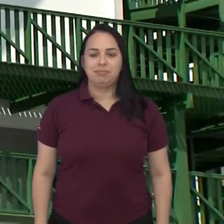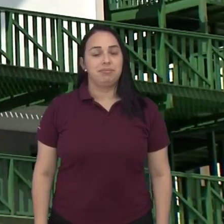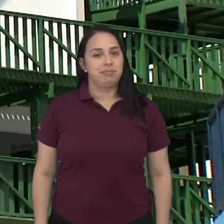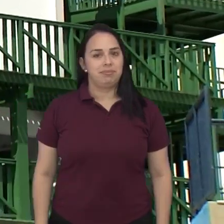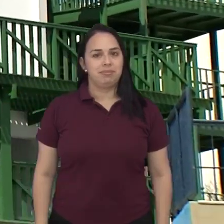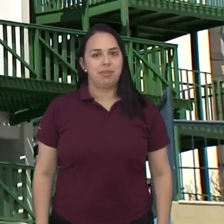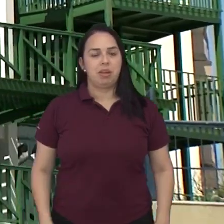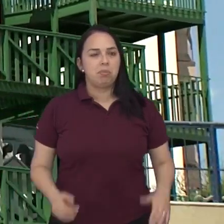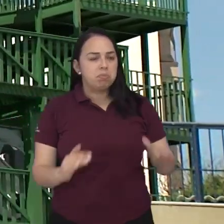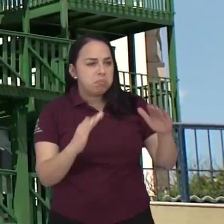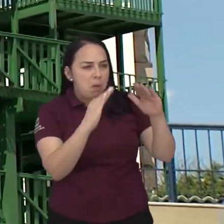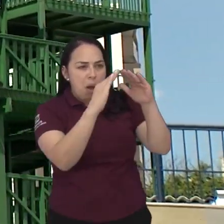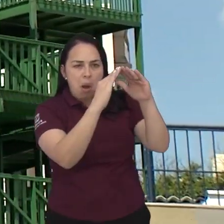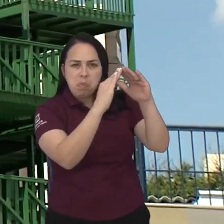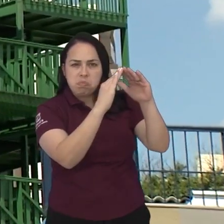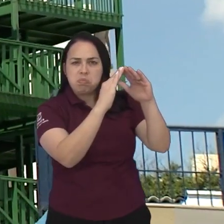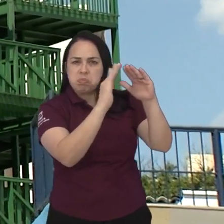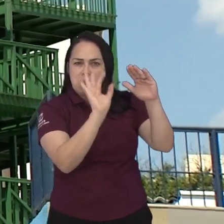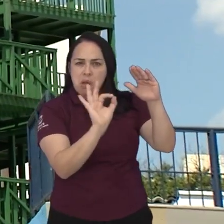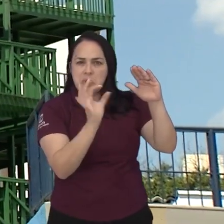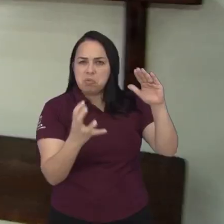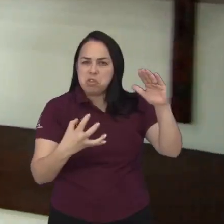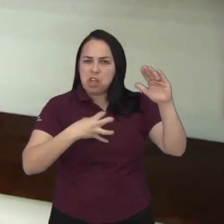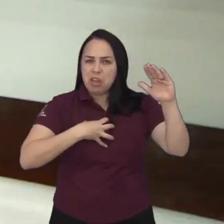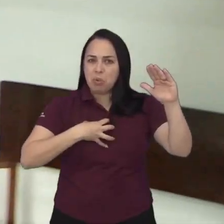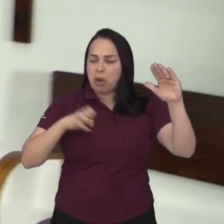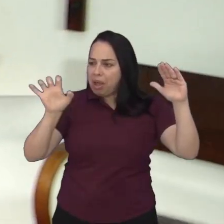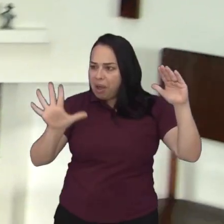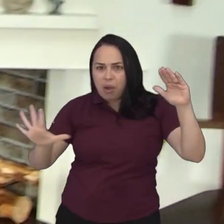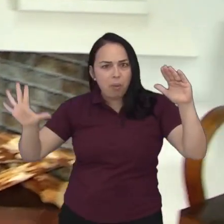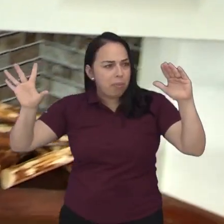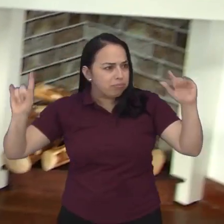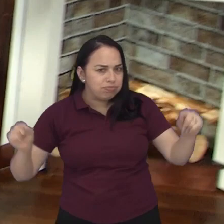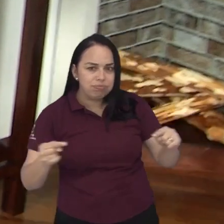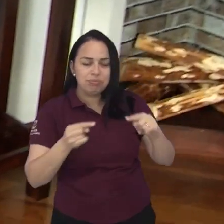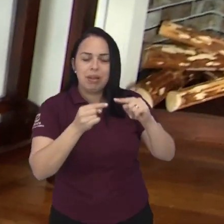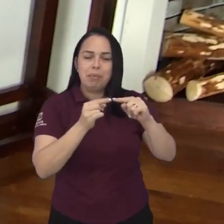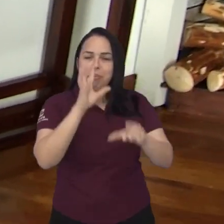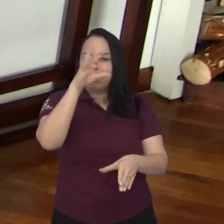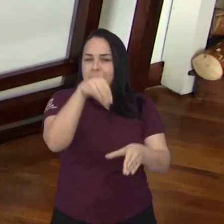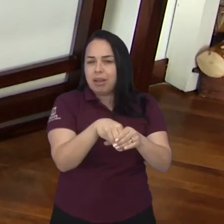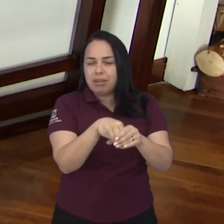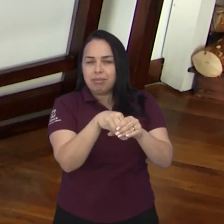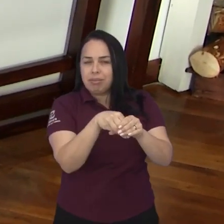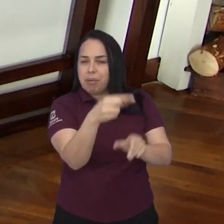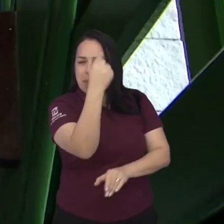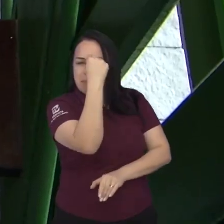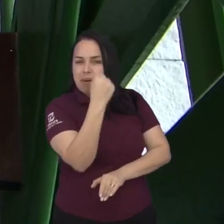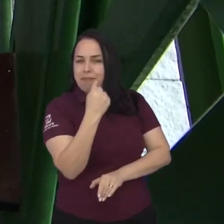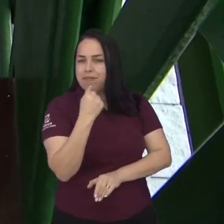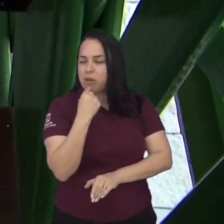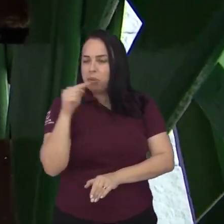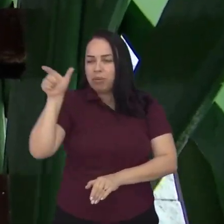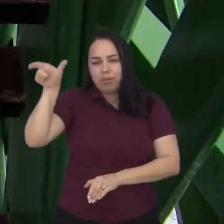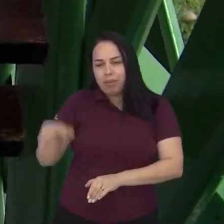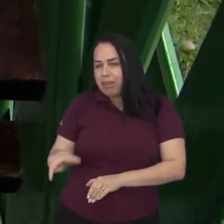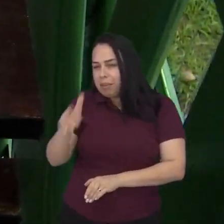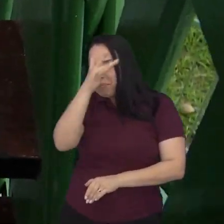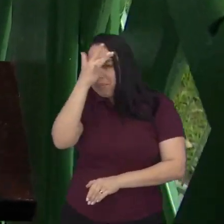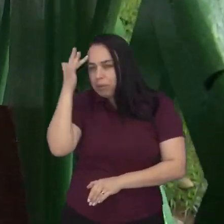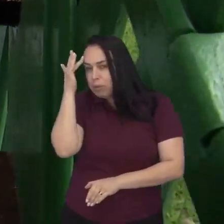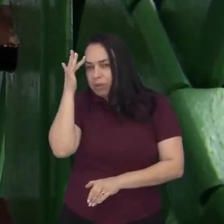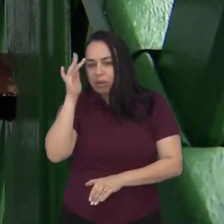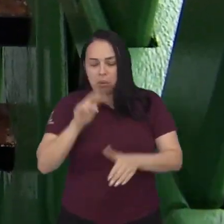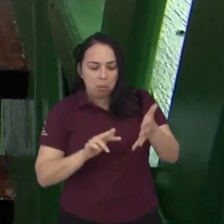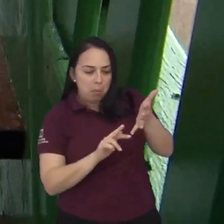Por fora, uma arquitetura no estilo europeu. Por dentro, traços da personalidade de um gênio, a começar pela escada,